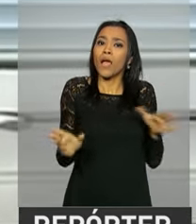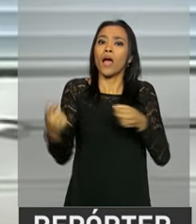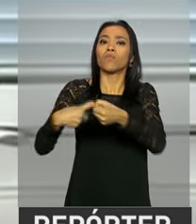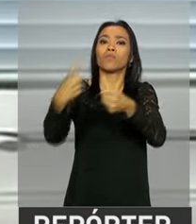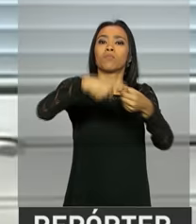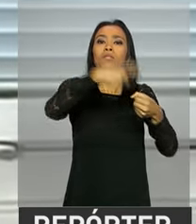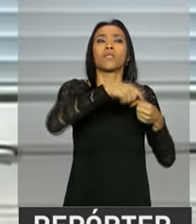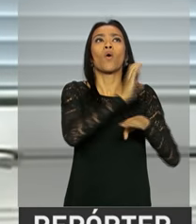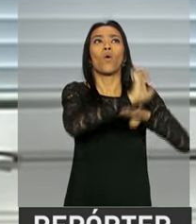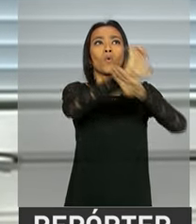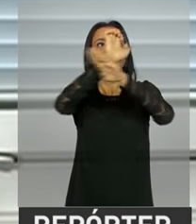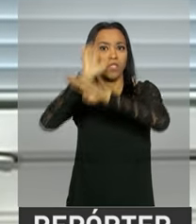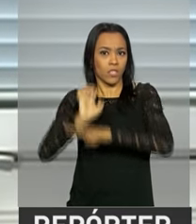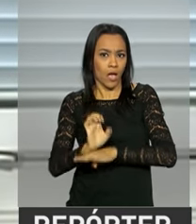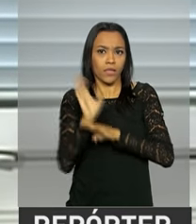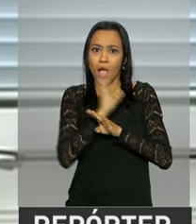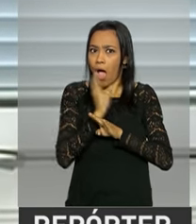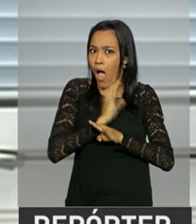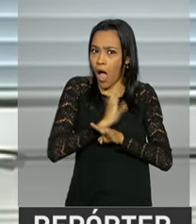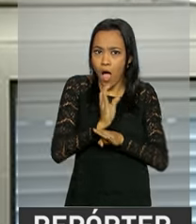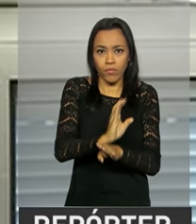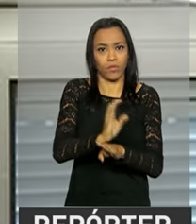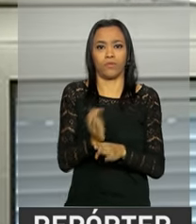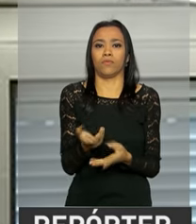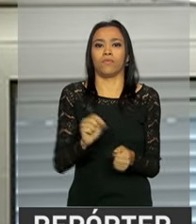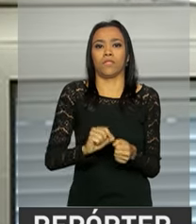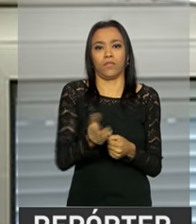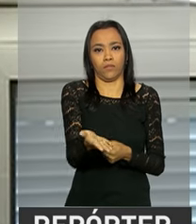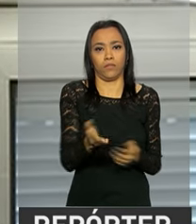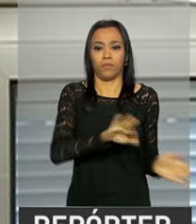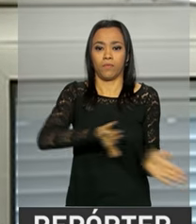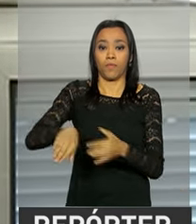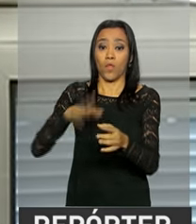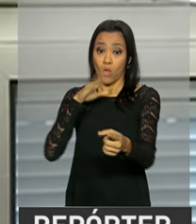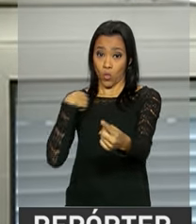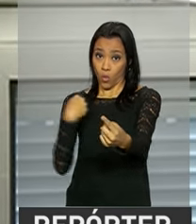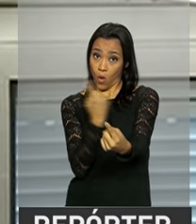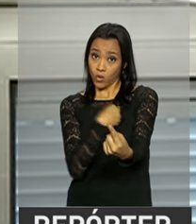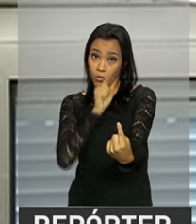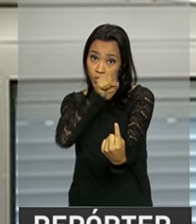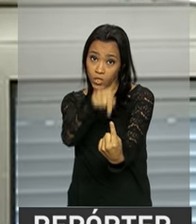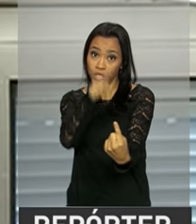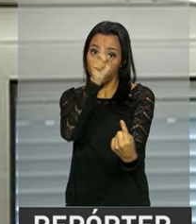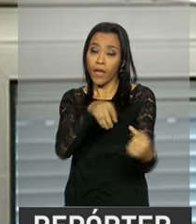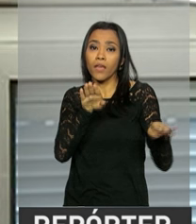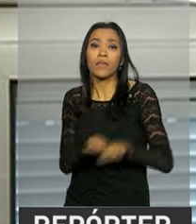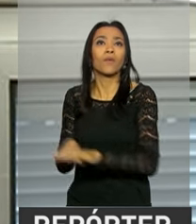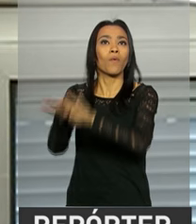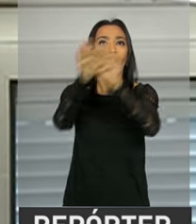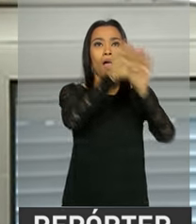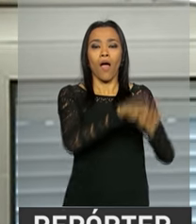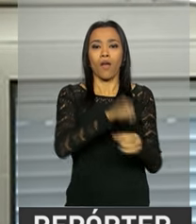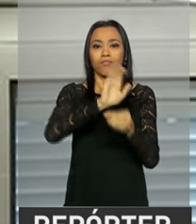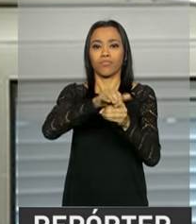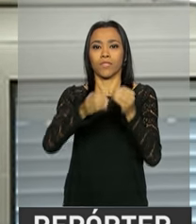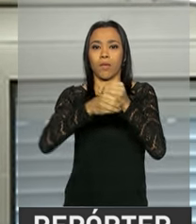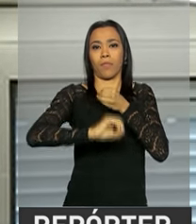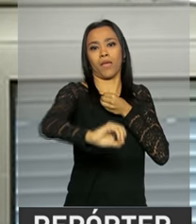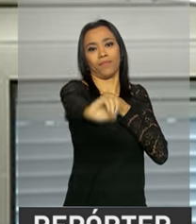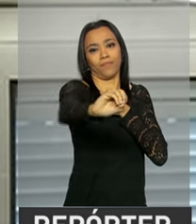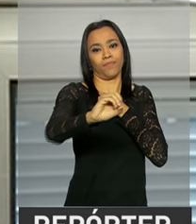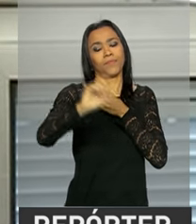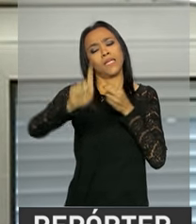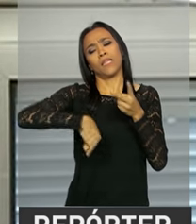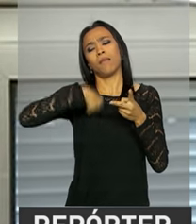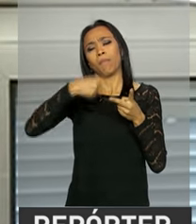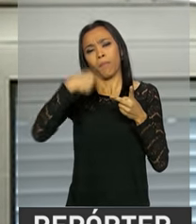estados e avançar rápido nessa área o nosso objetivo é buscar a universalização do serviço Esse vai ser o norte aí